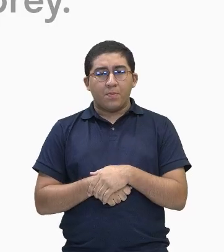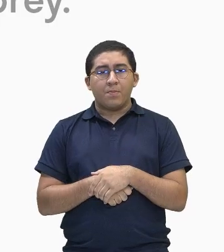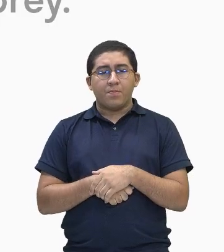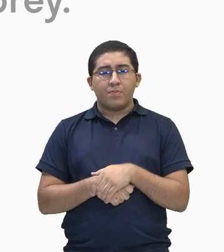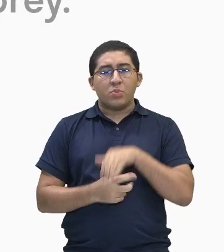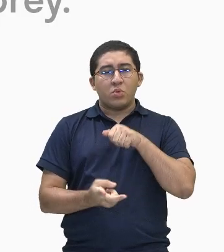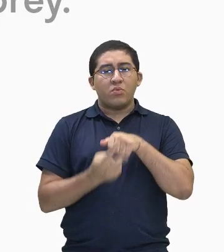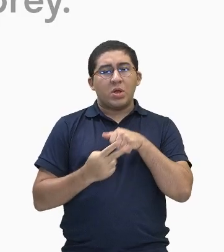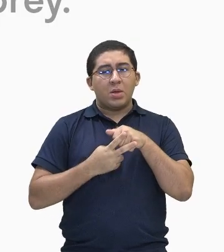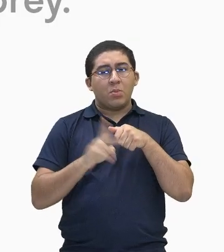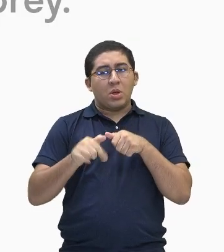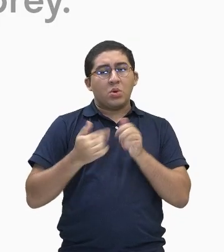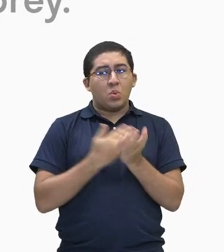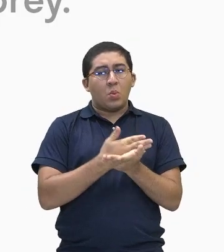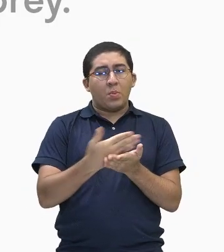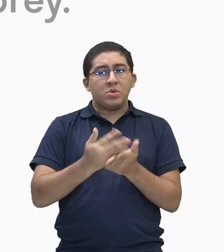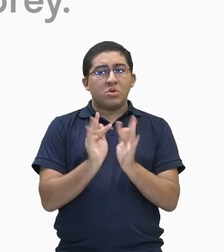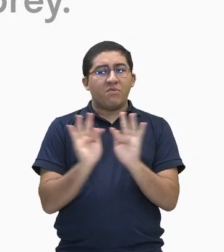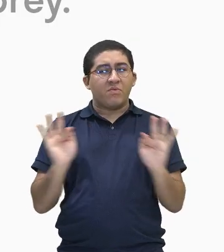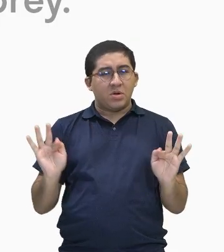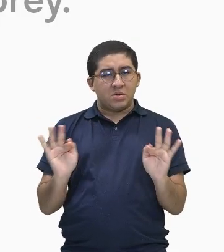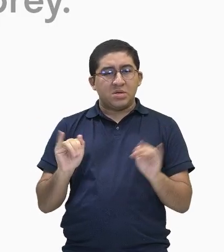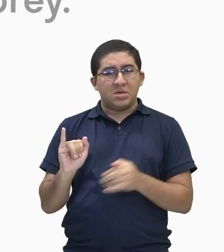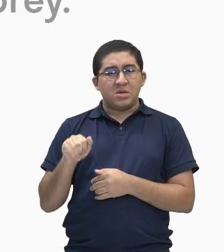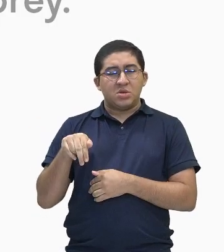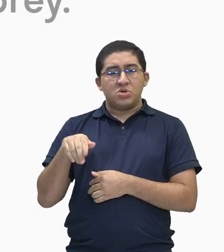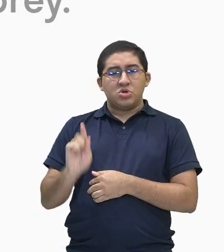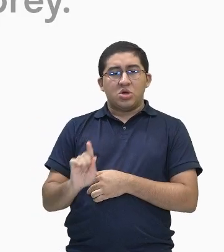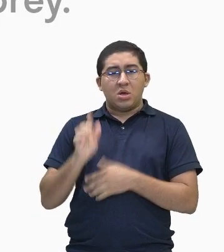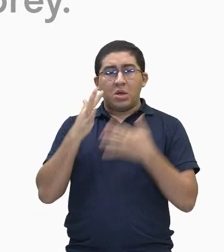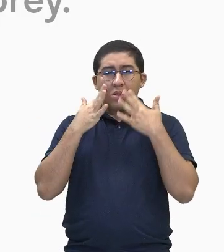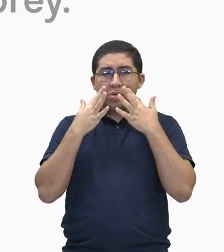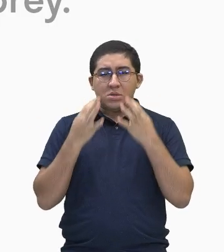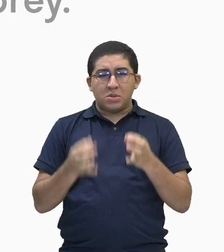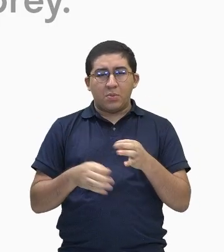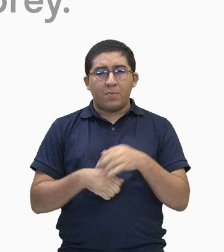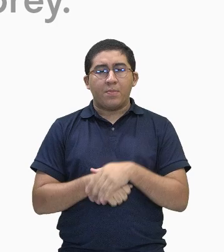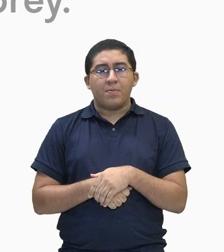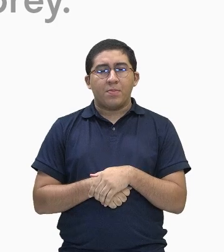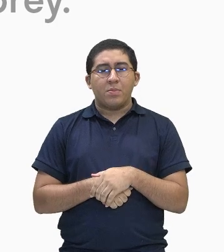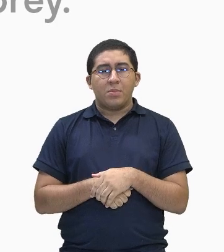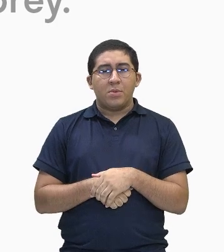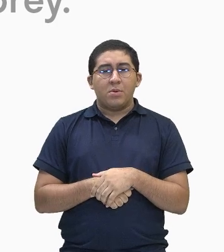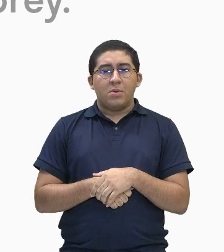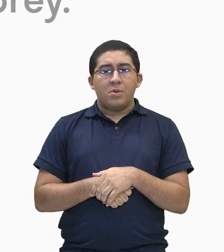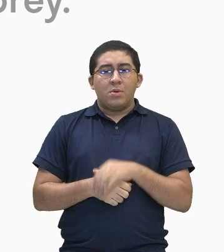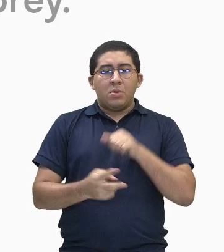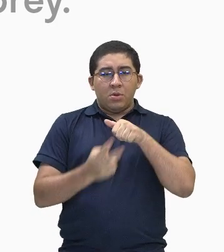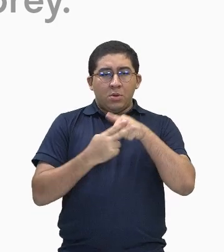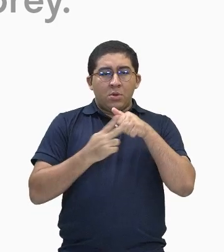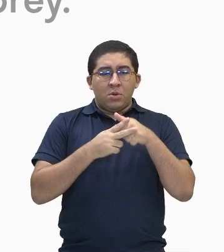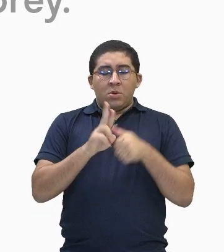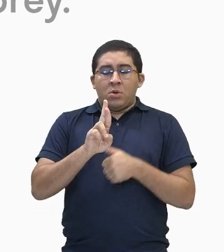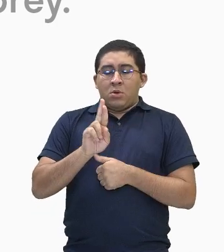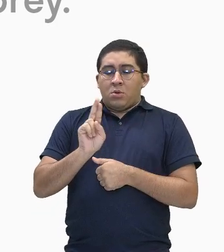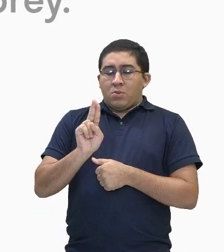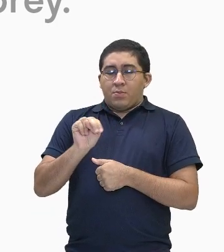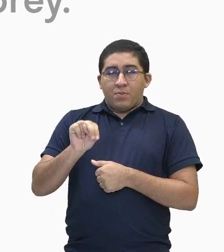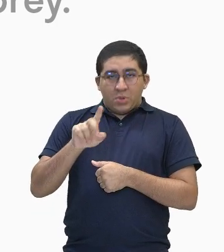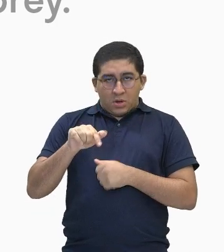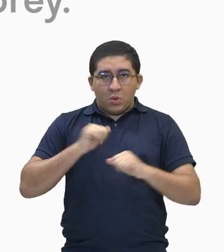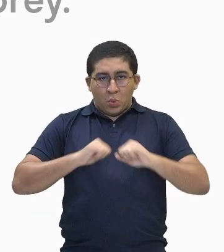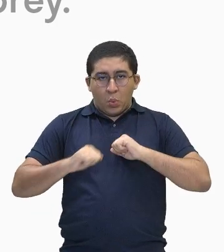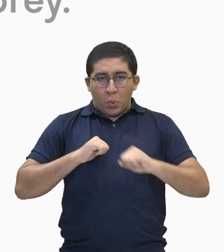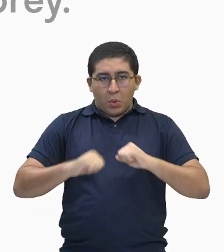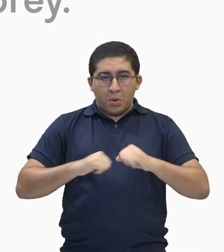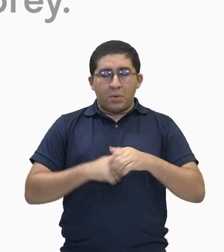verbo vem no início da frase com ing. Vejam comigo. Então, o verbo run, correr, né? E eu acrescento